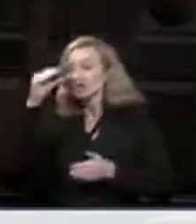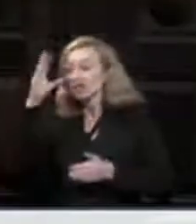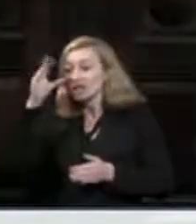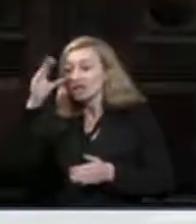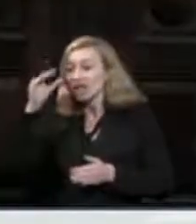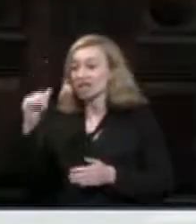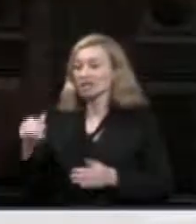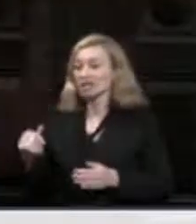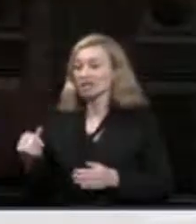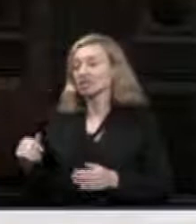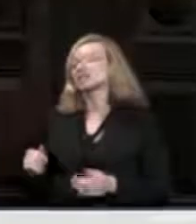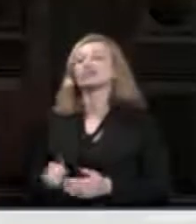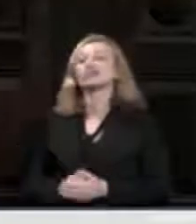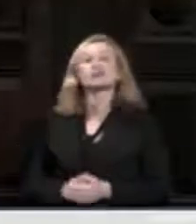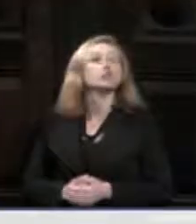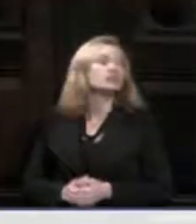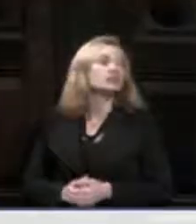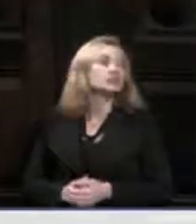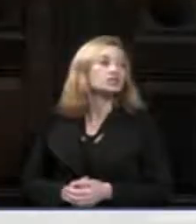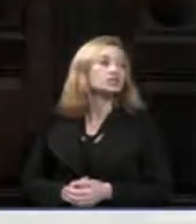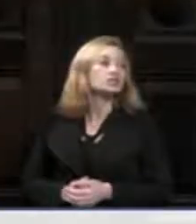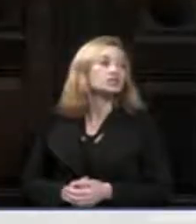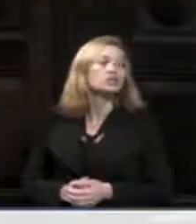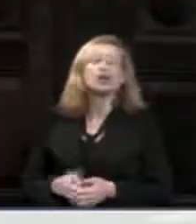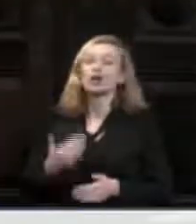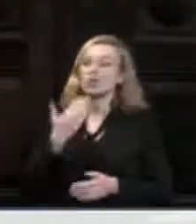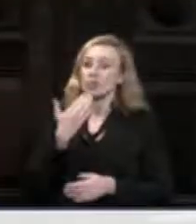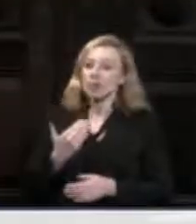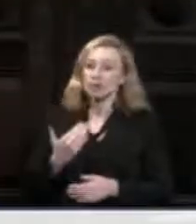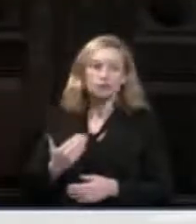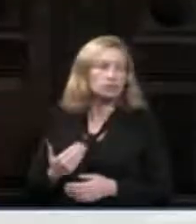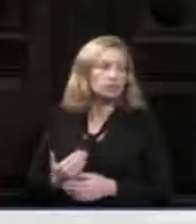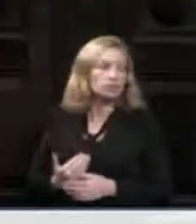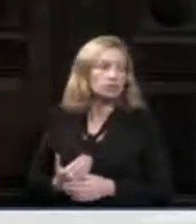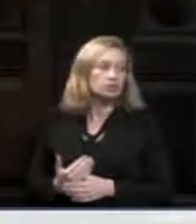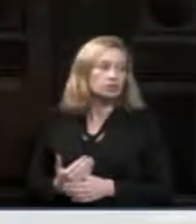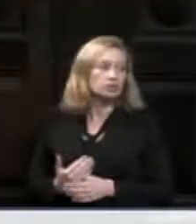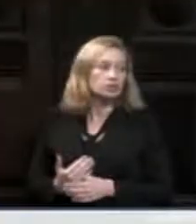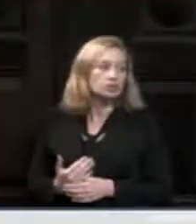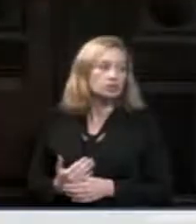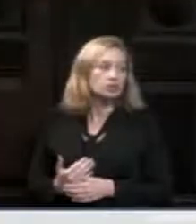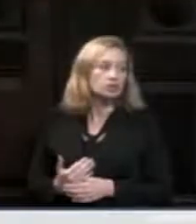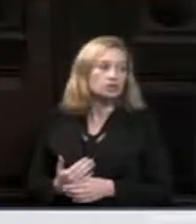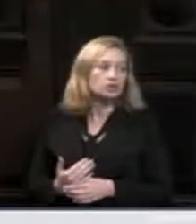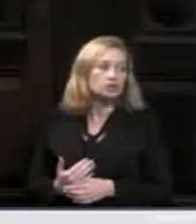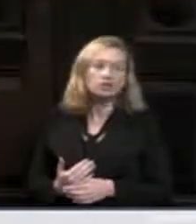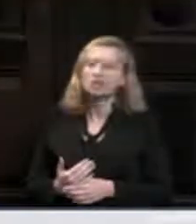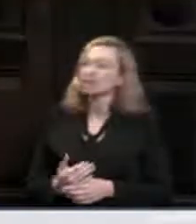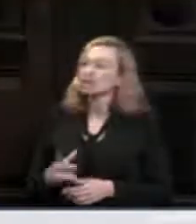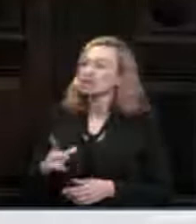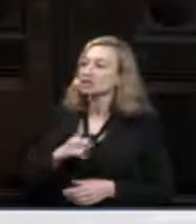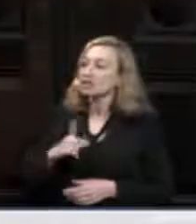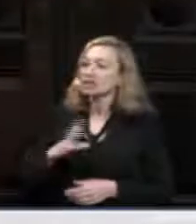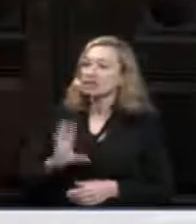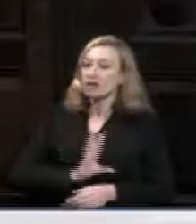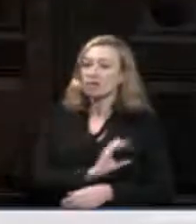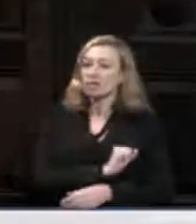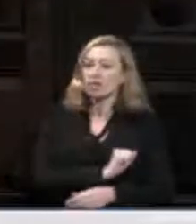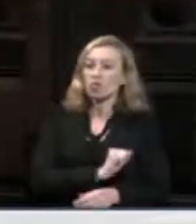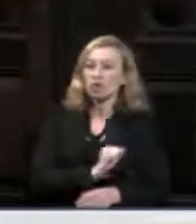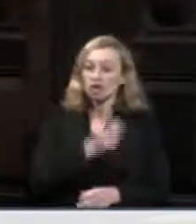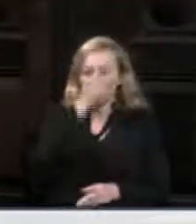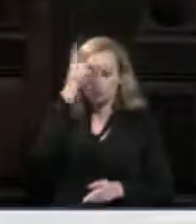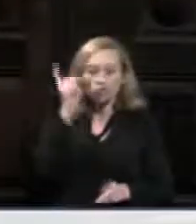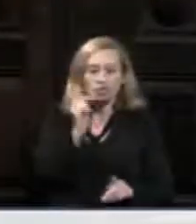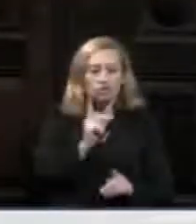representavam. Então, o apelo que eu faço é que tenhamos um mínimo de sensibilidade com aqueles